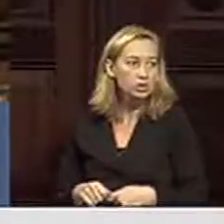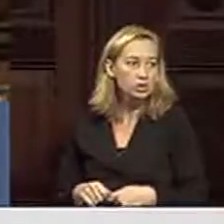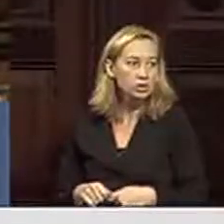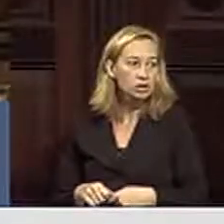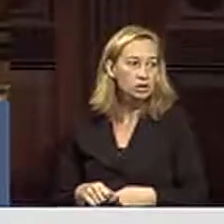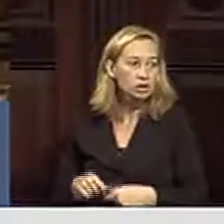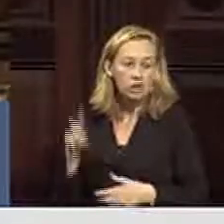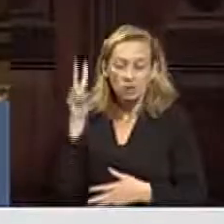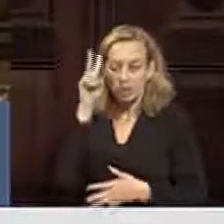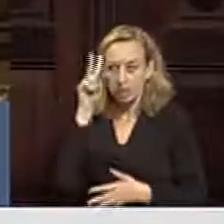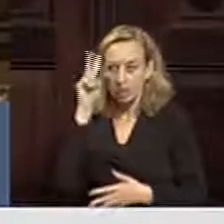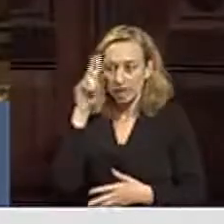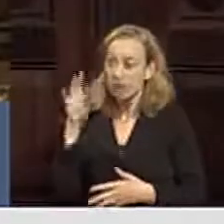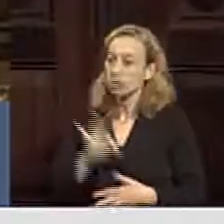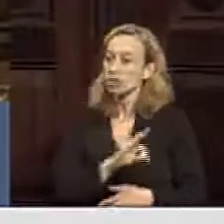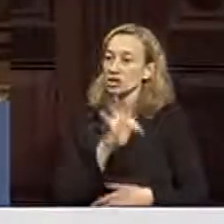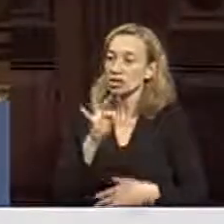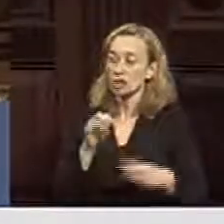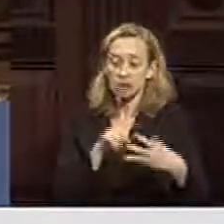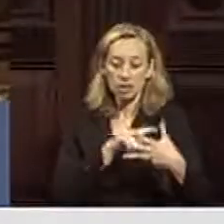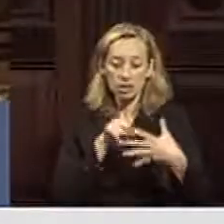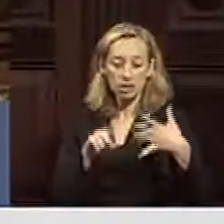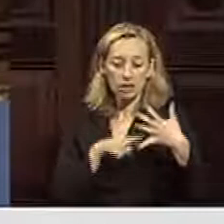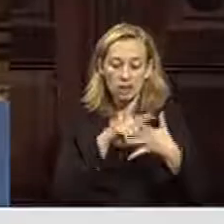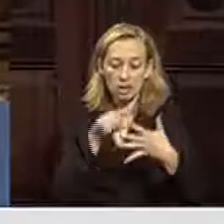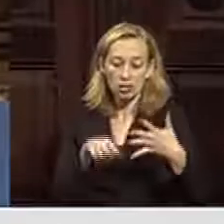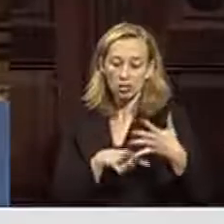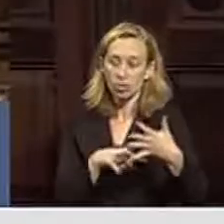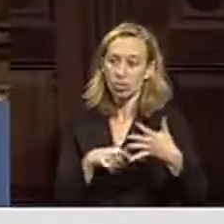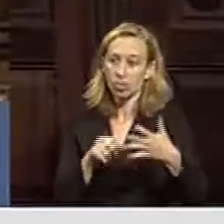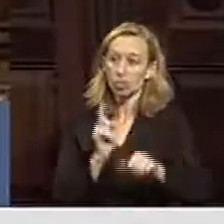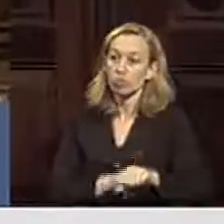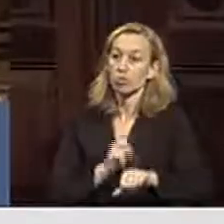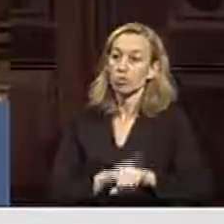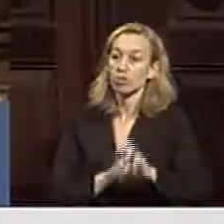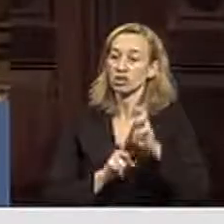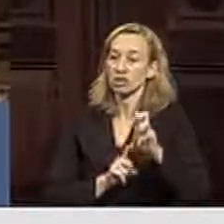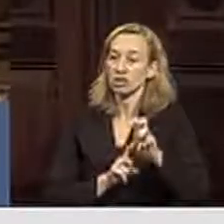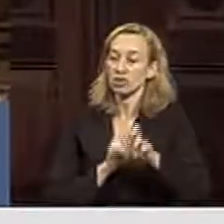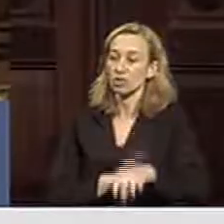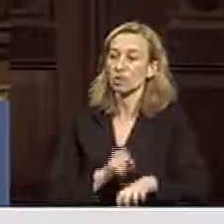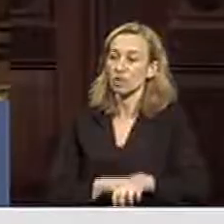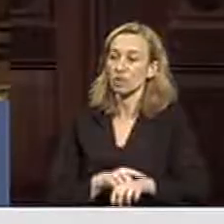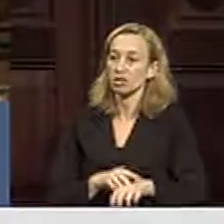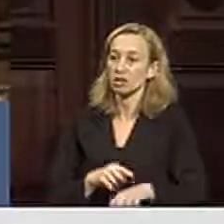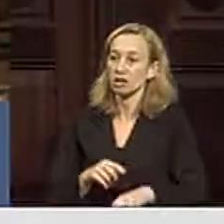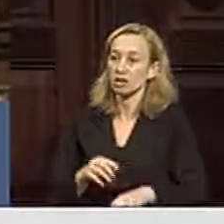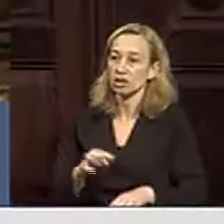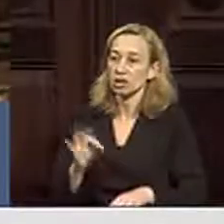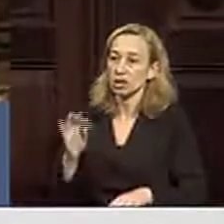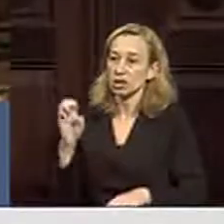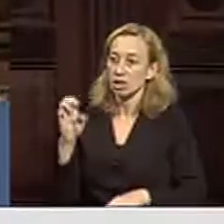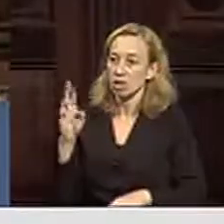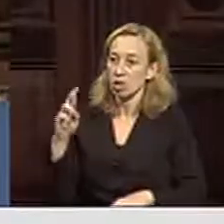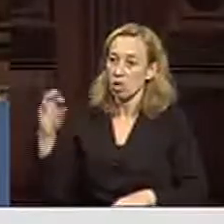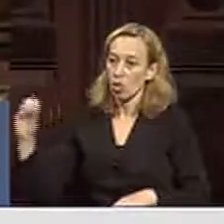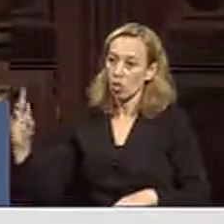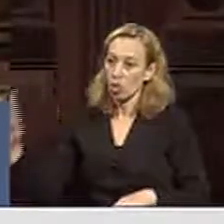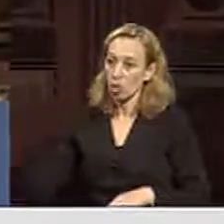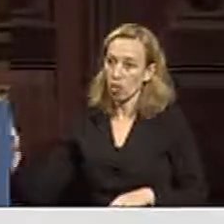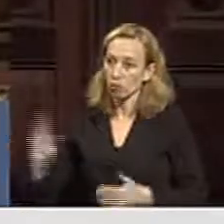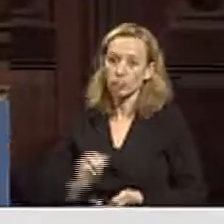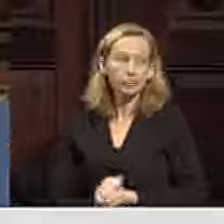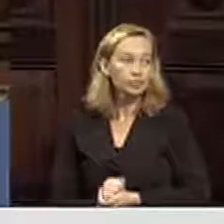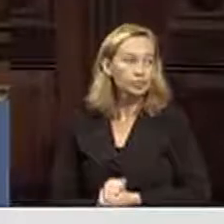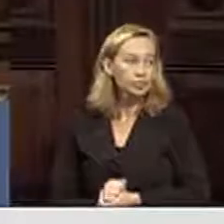daquele período de terror, como, por exemplo, o prédio do antigo DOPS, que é necessário ser